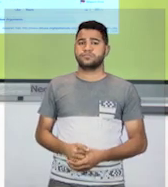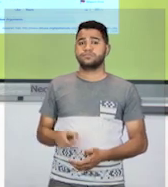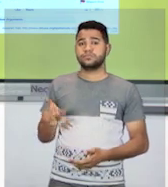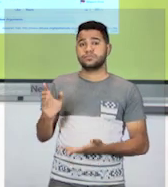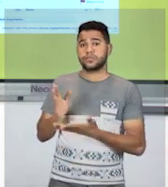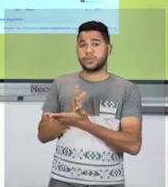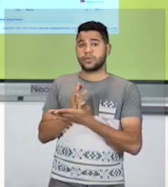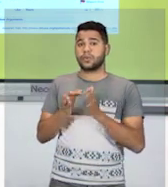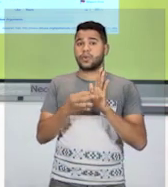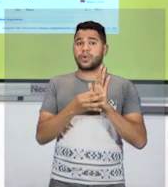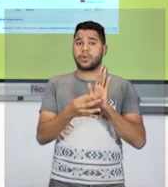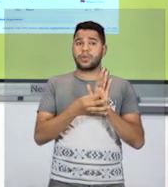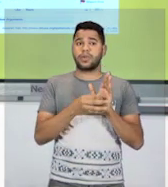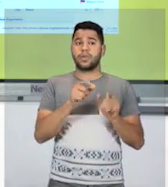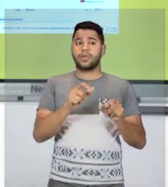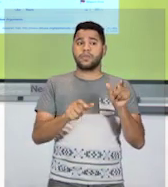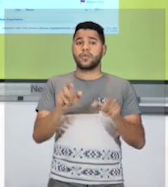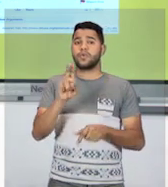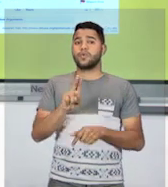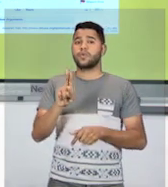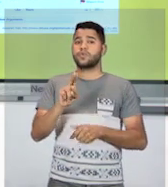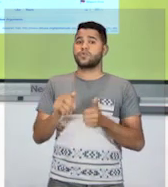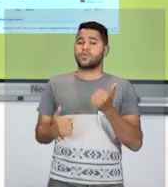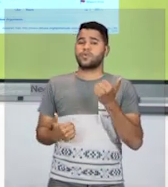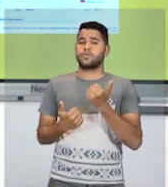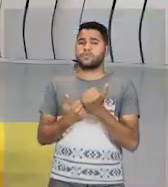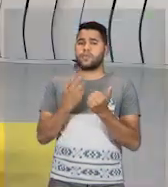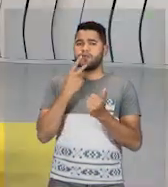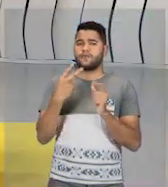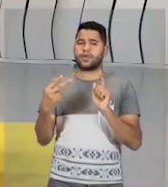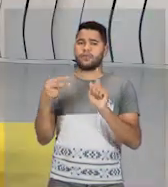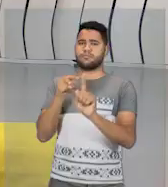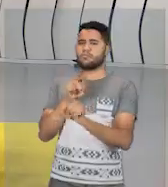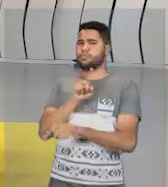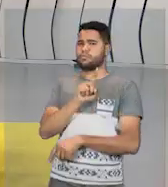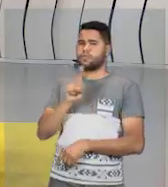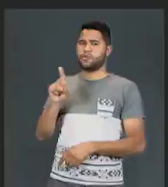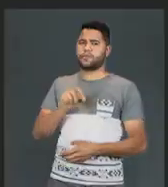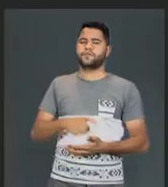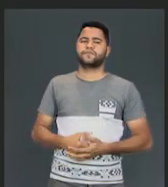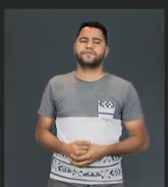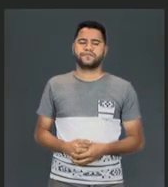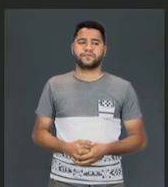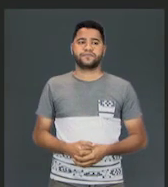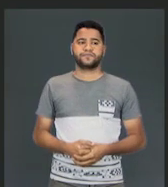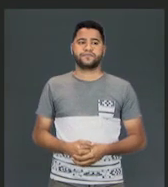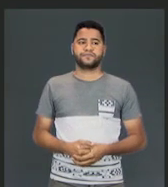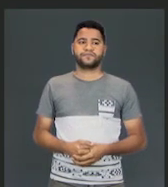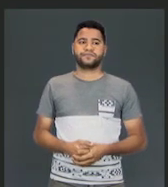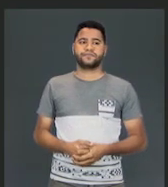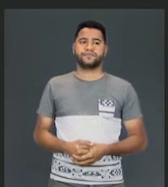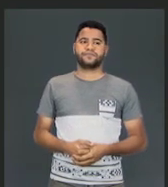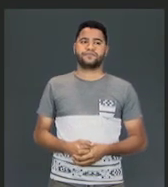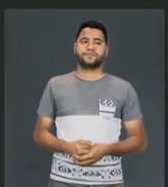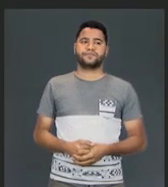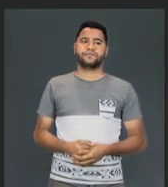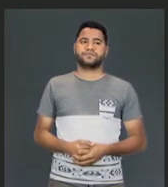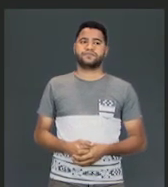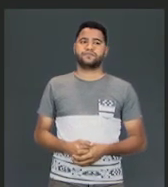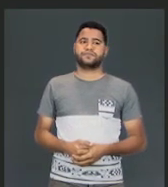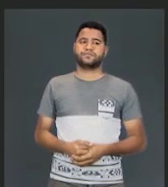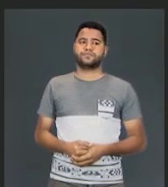vamos ver alguns argumentos aí que essa pessoa usou para defender o seu ponto de vista Oi Siri Life